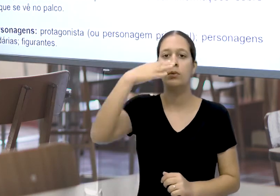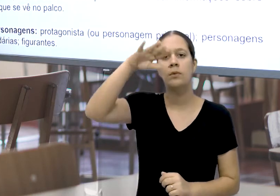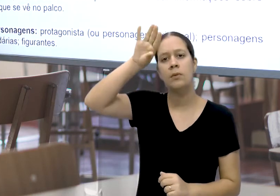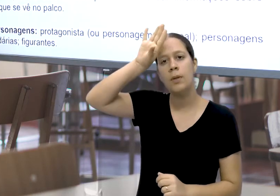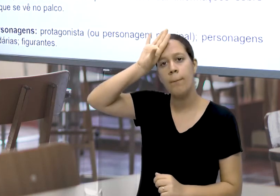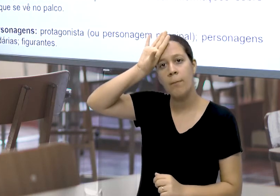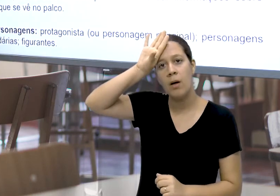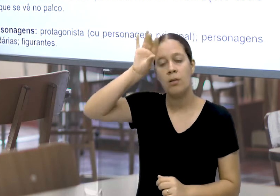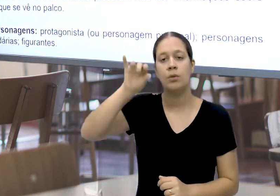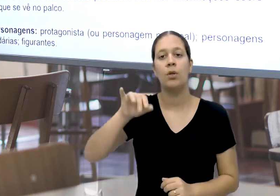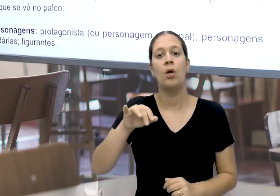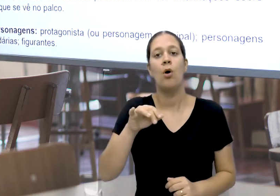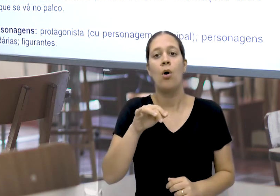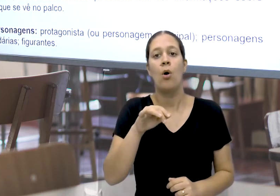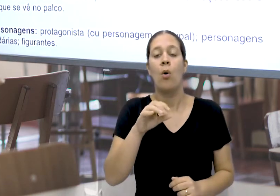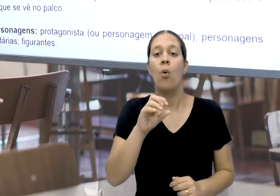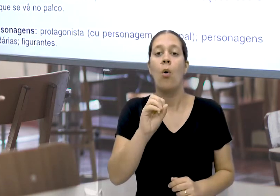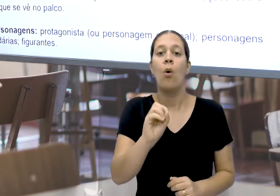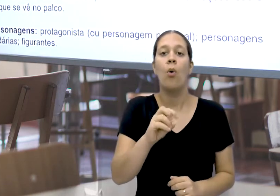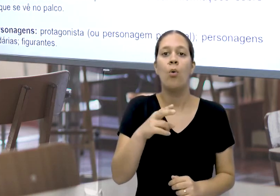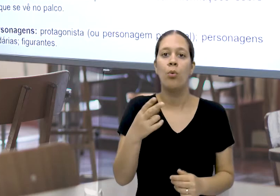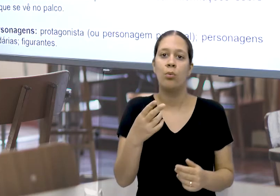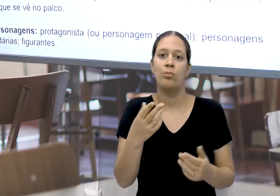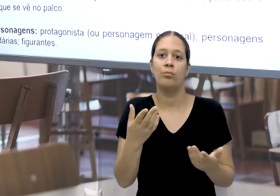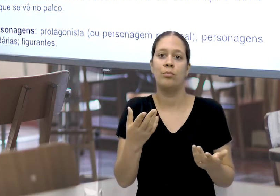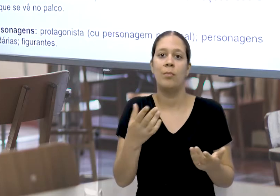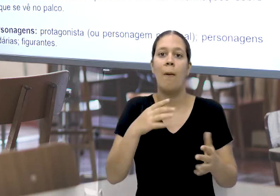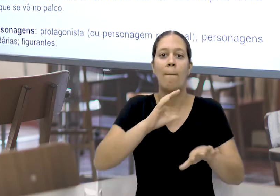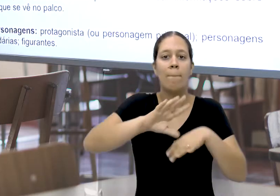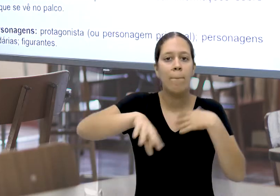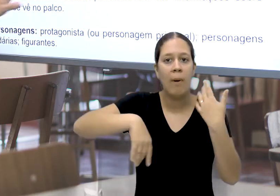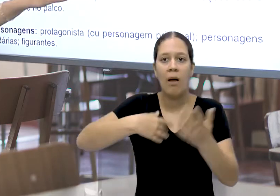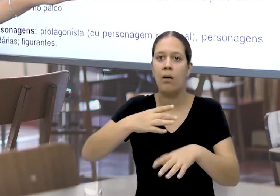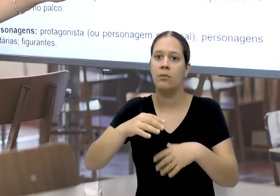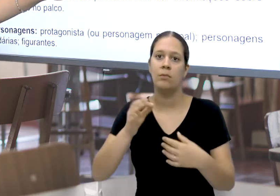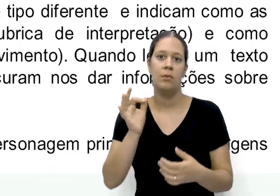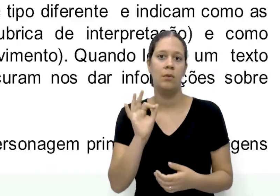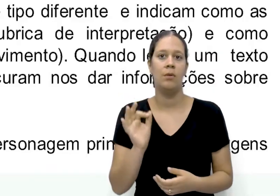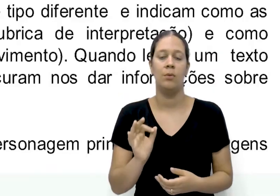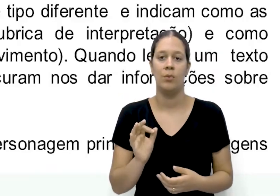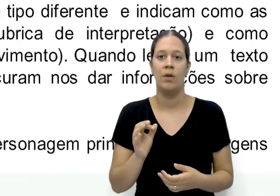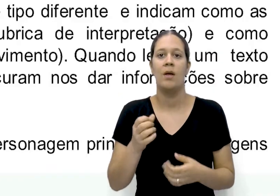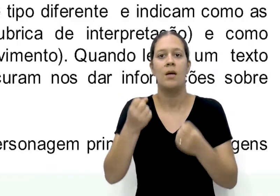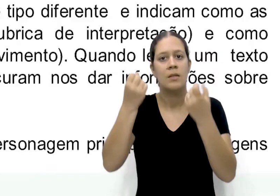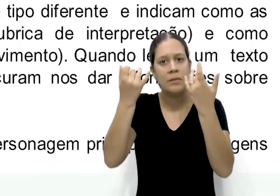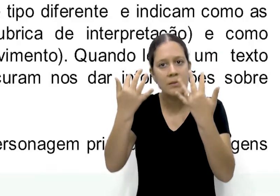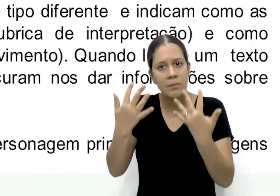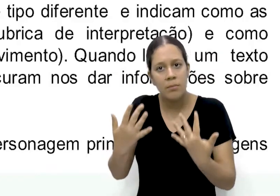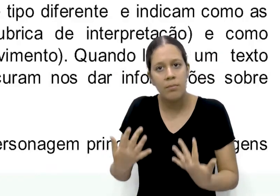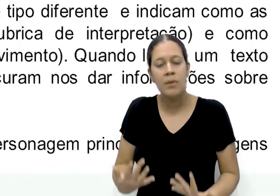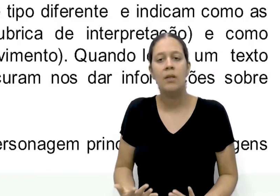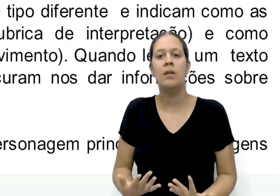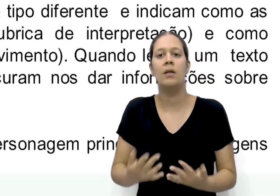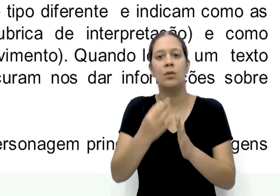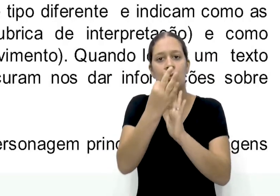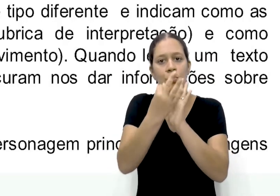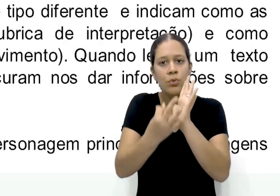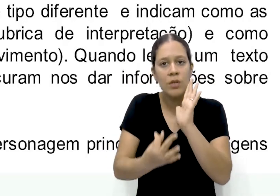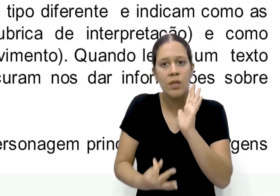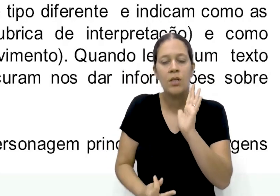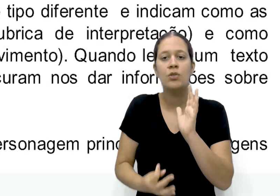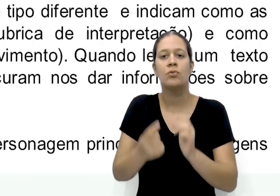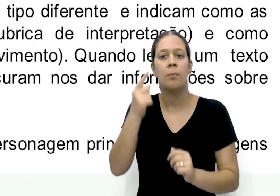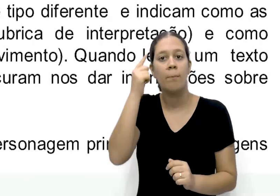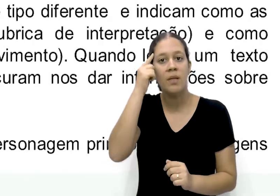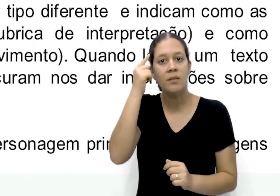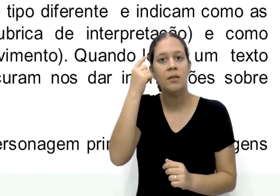Então, no texto teatral, texto dramático, o autor indica esses elementos nas rubricas. E o